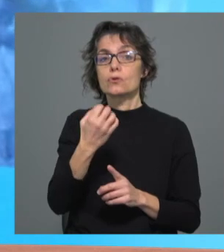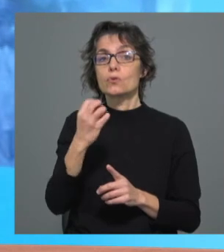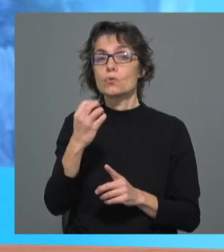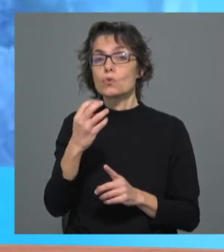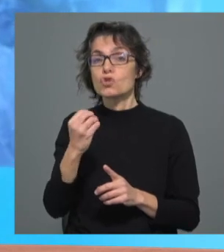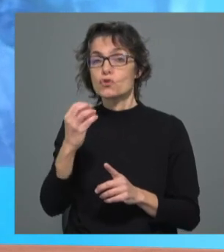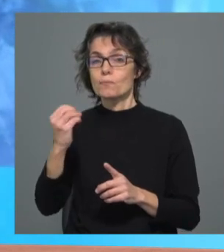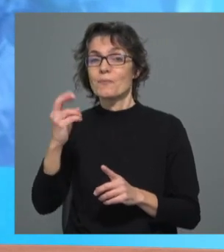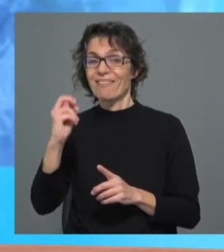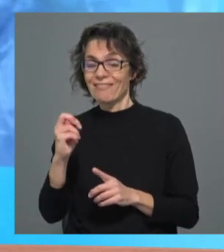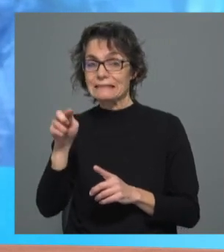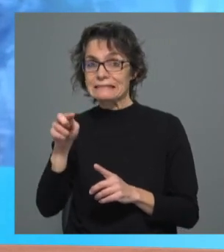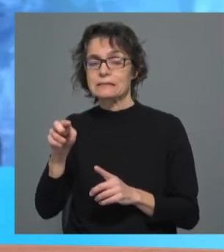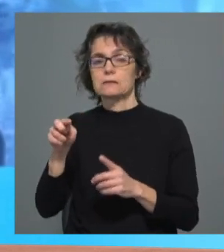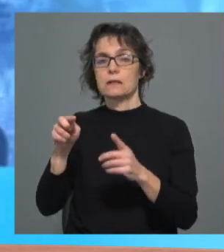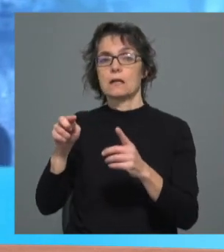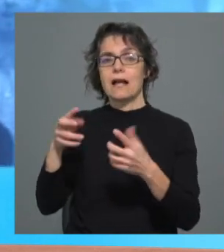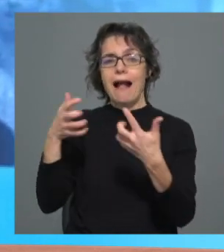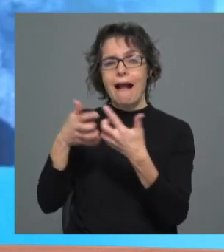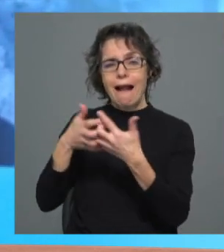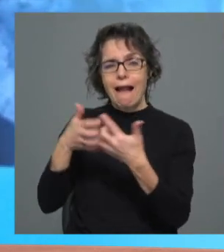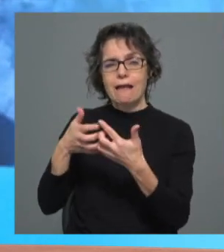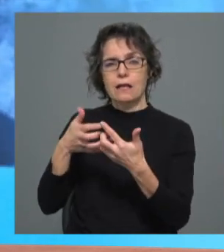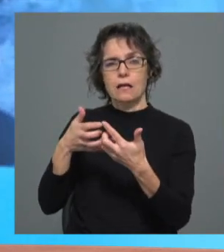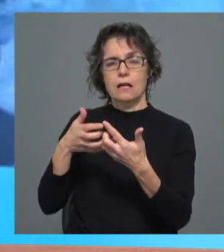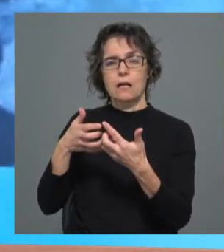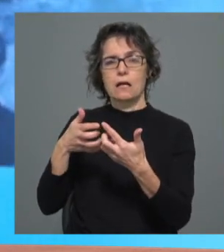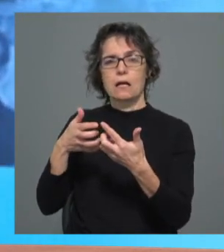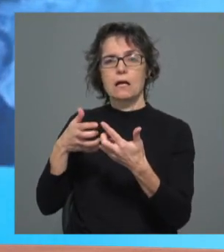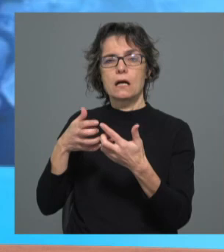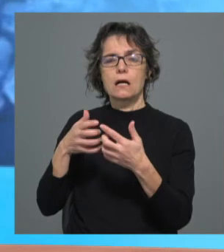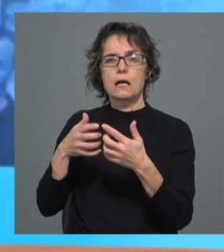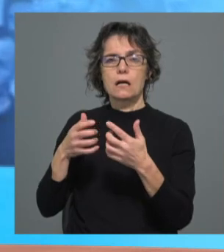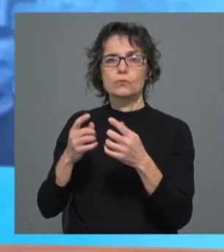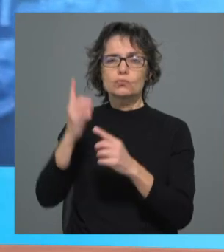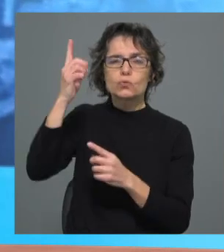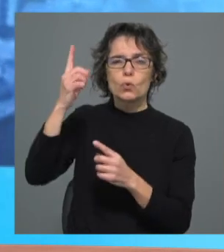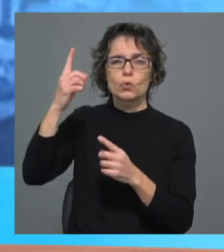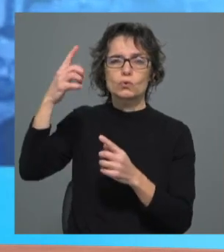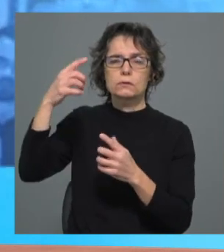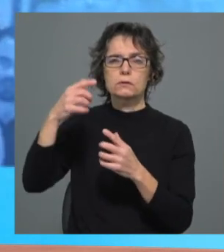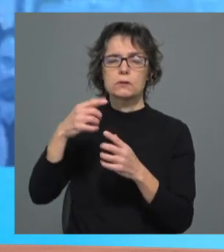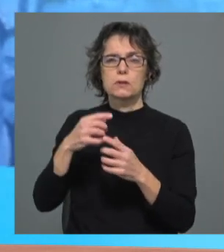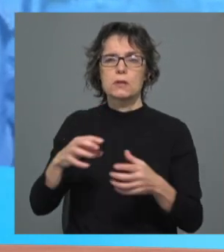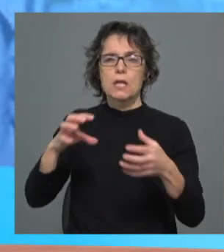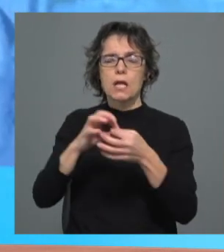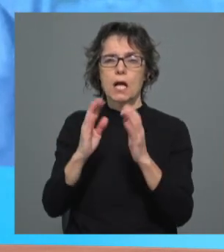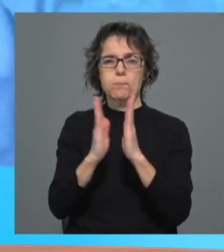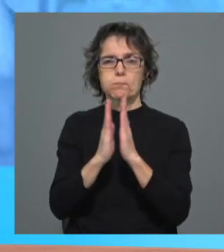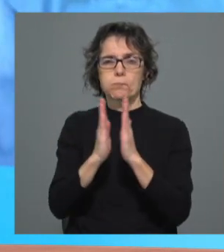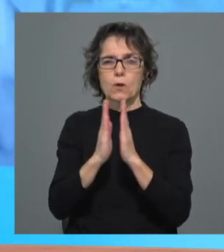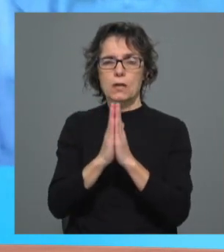2013 começou a guerra contra o Norte, contra a islamização que estava a